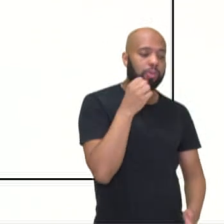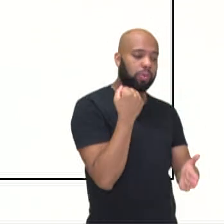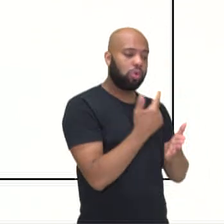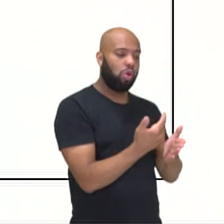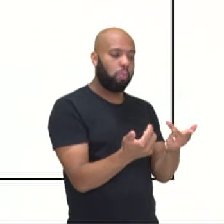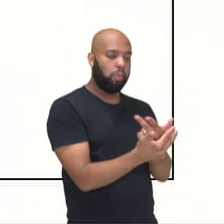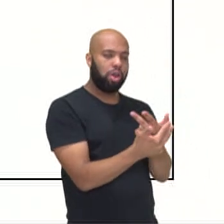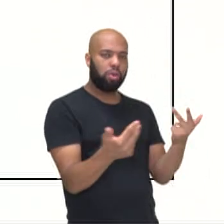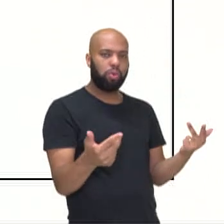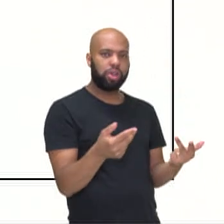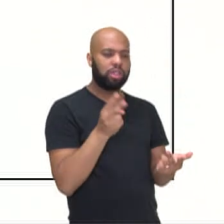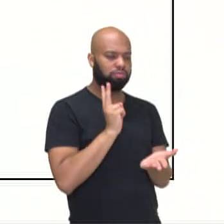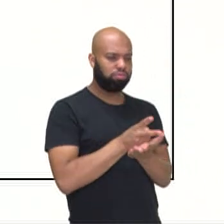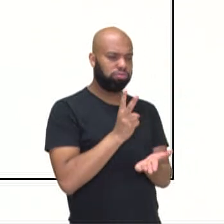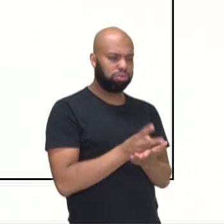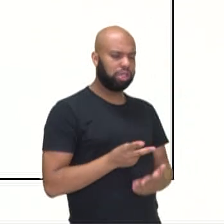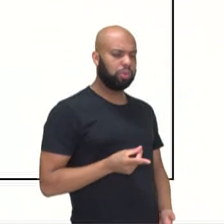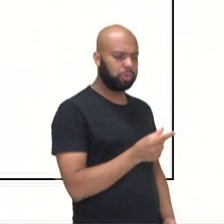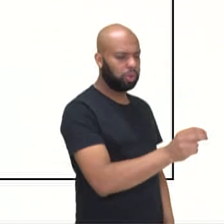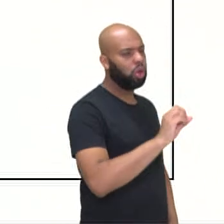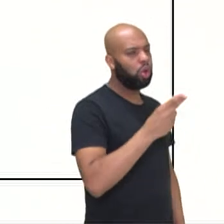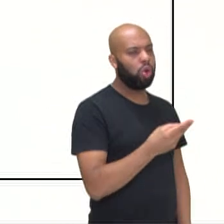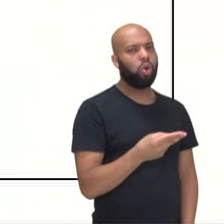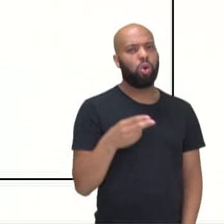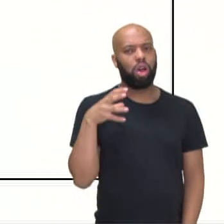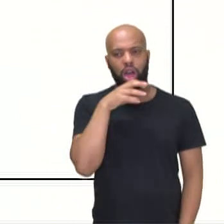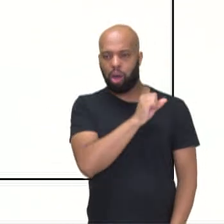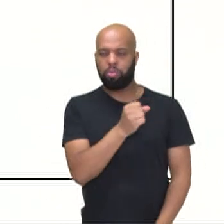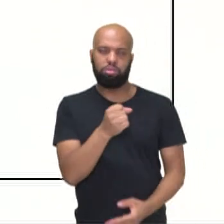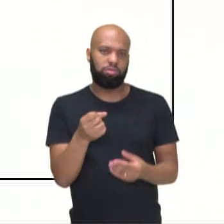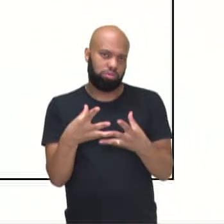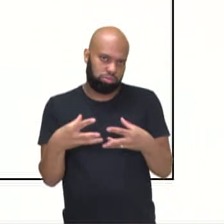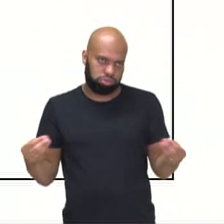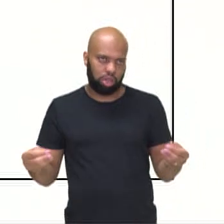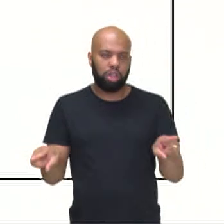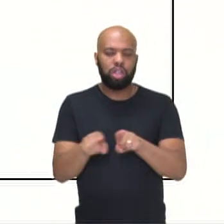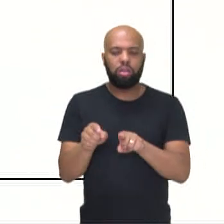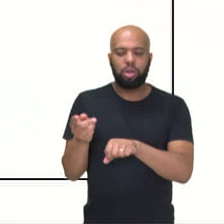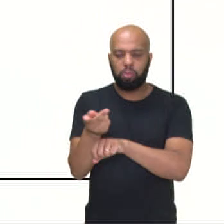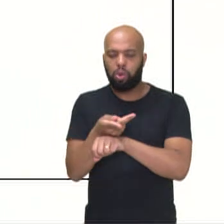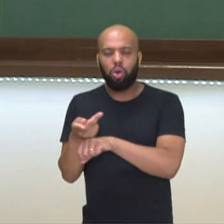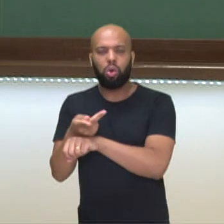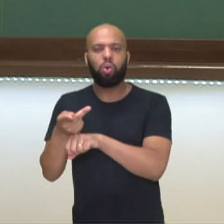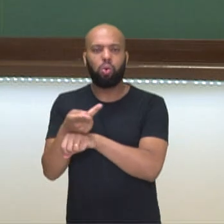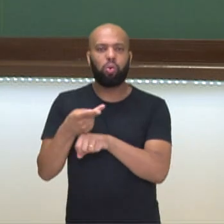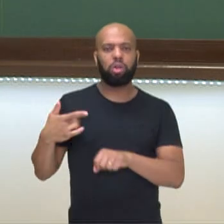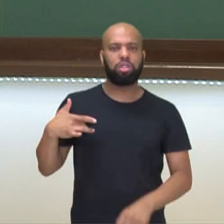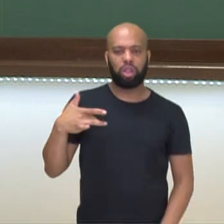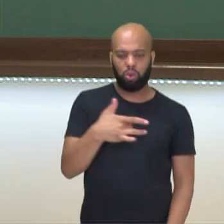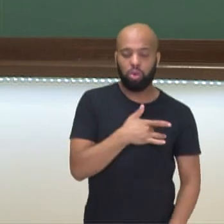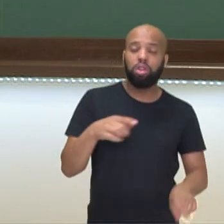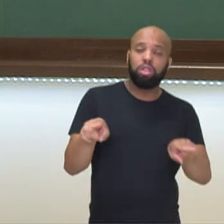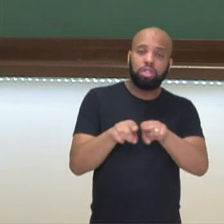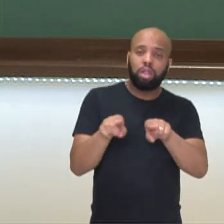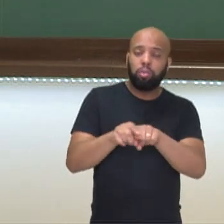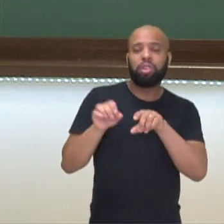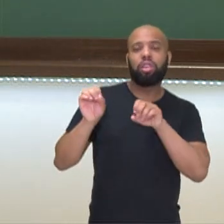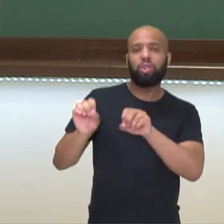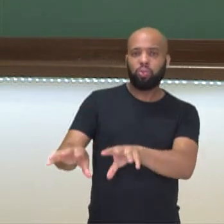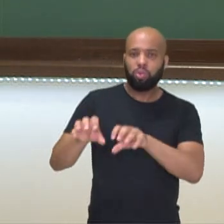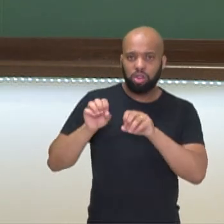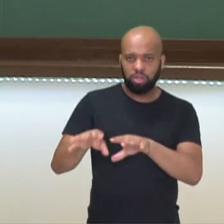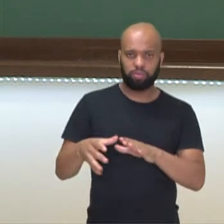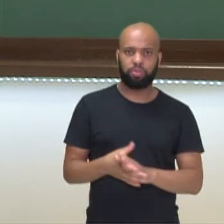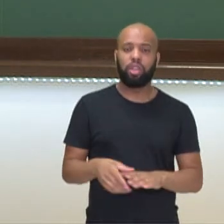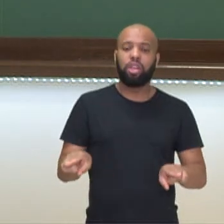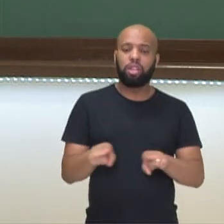não duráveis, busca de trabalho, a procura por serviços de saúde, bem como também pela educação, tá? E a prestação